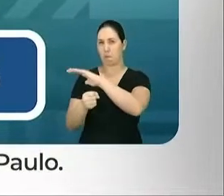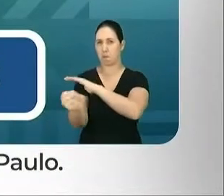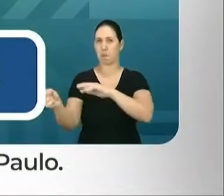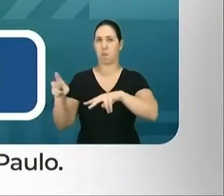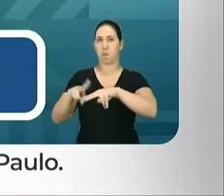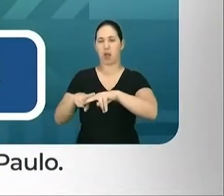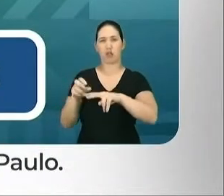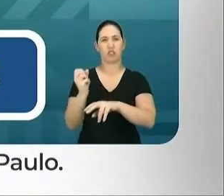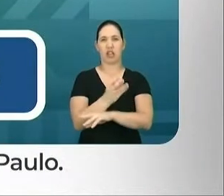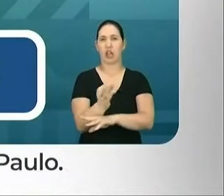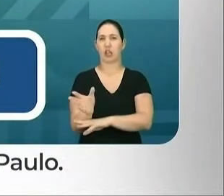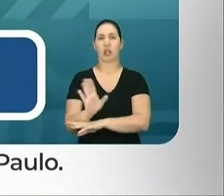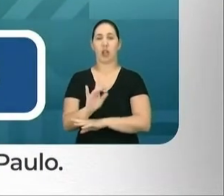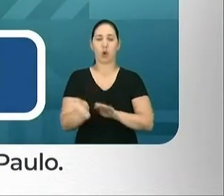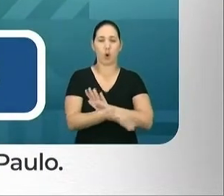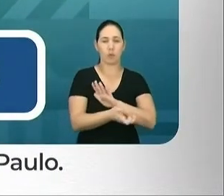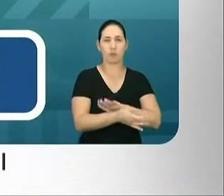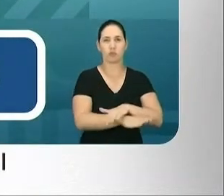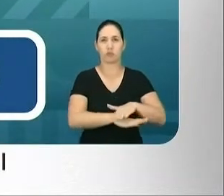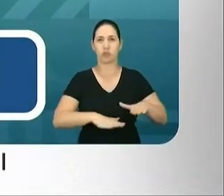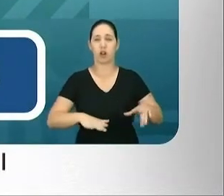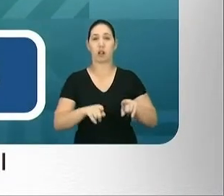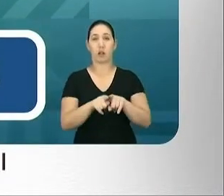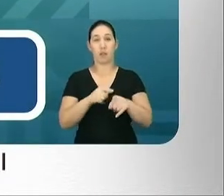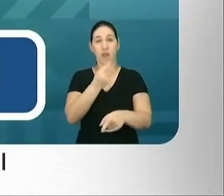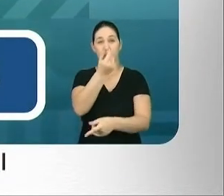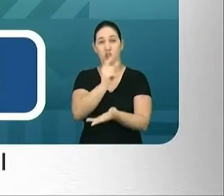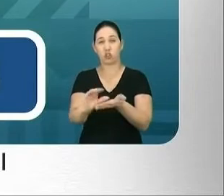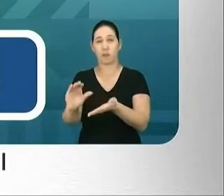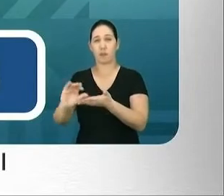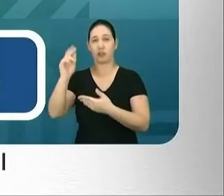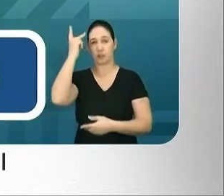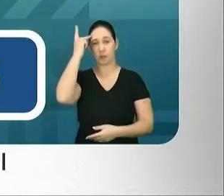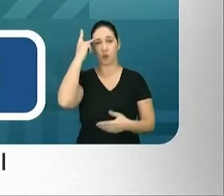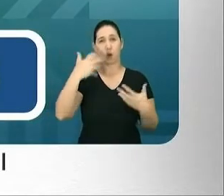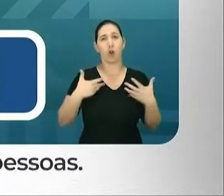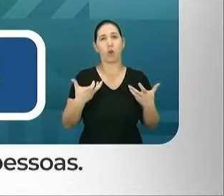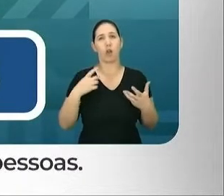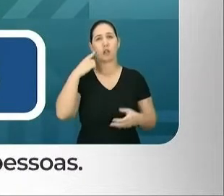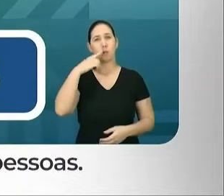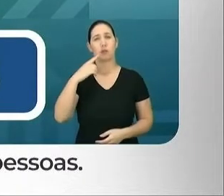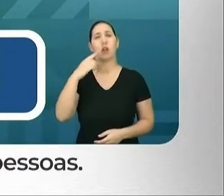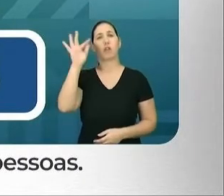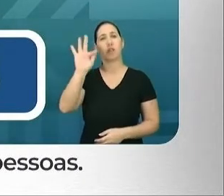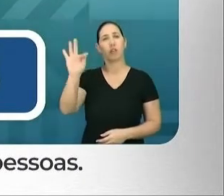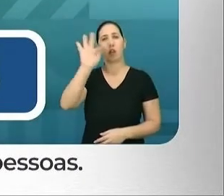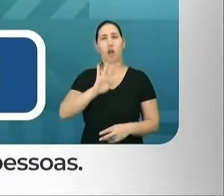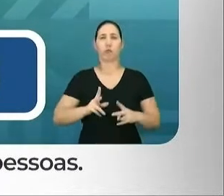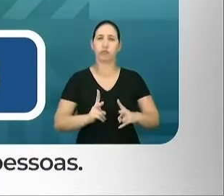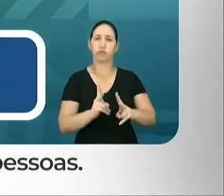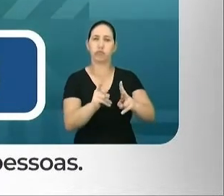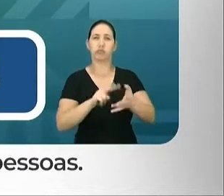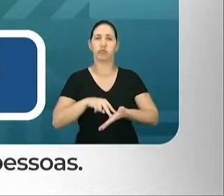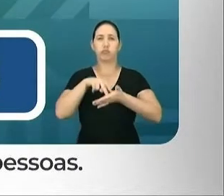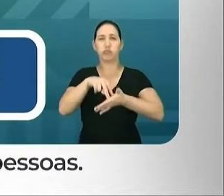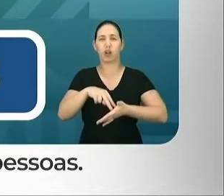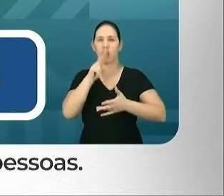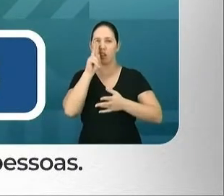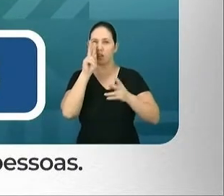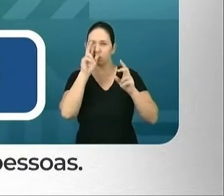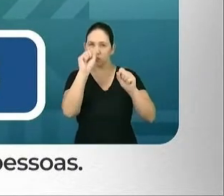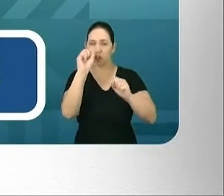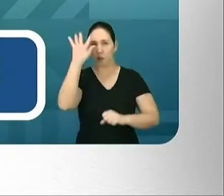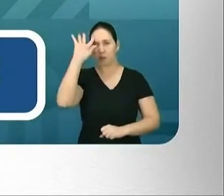Mais investimentos do governo federal em São Paulo. Quero seguir sendo seu deputado federal para construir soluções que melhorem a vida